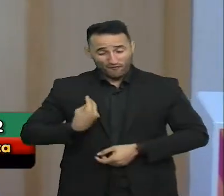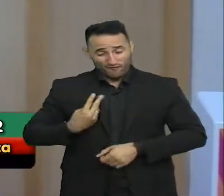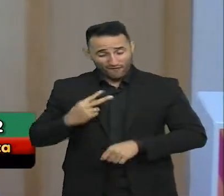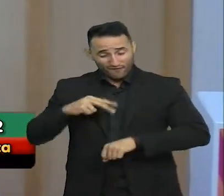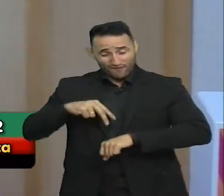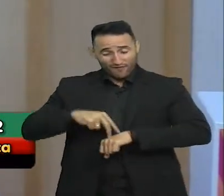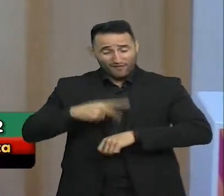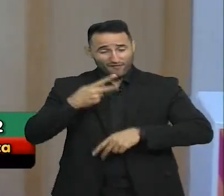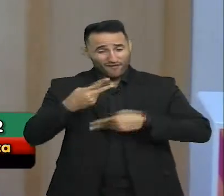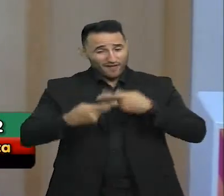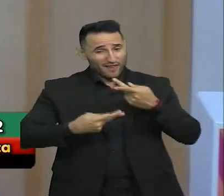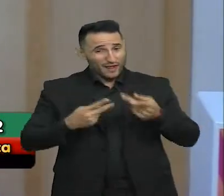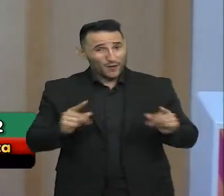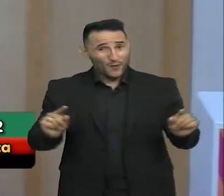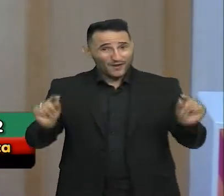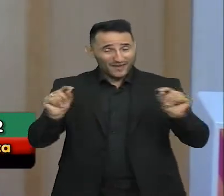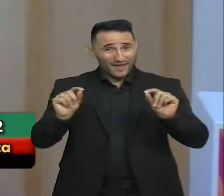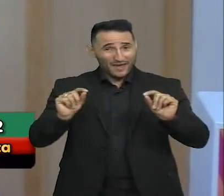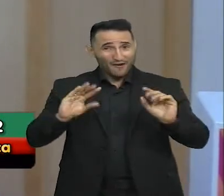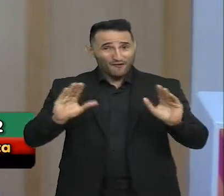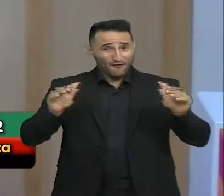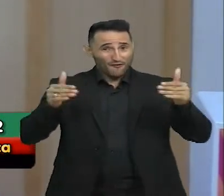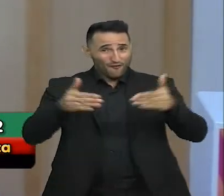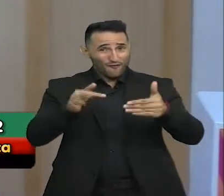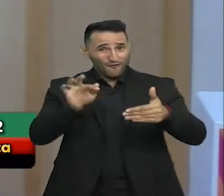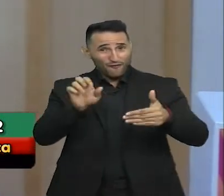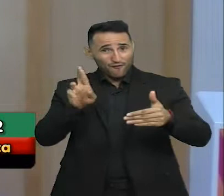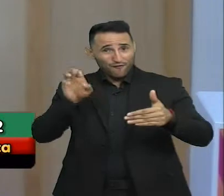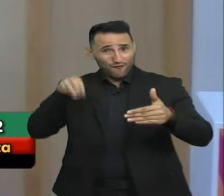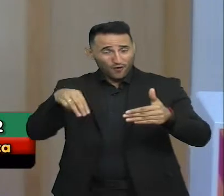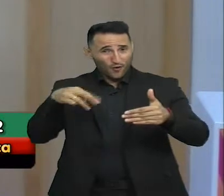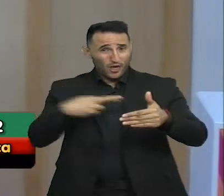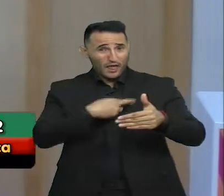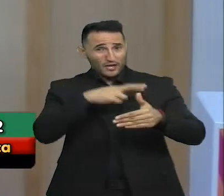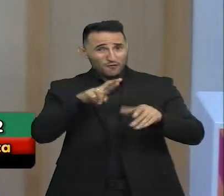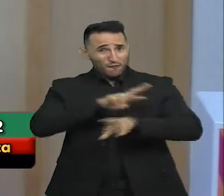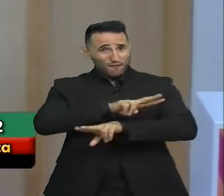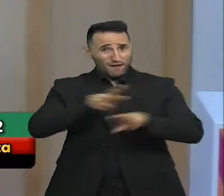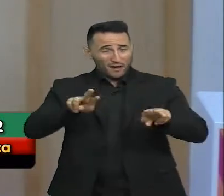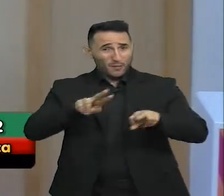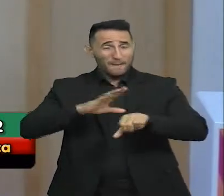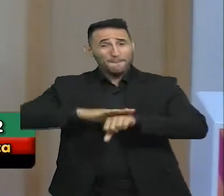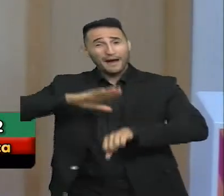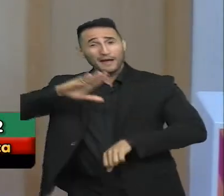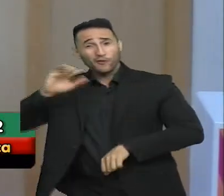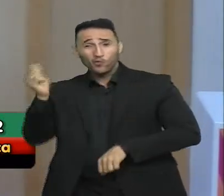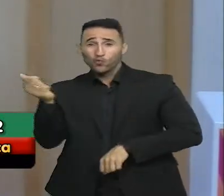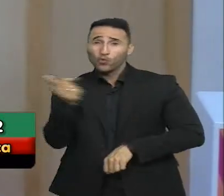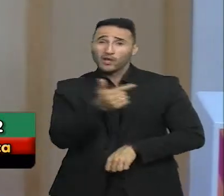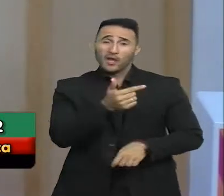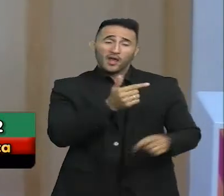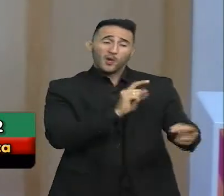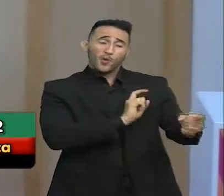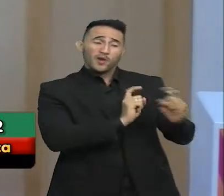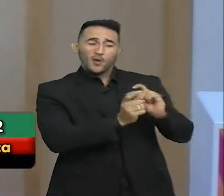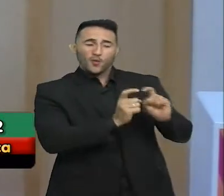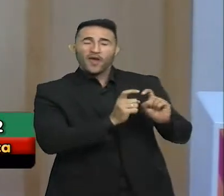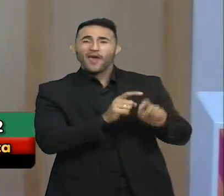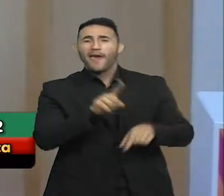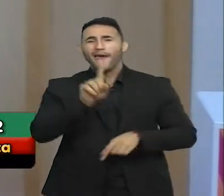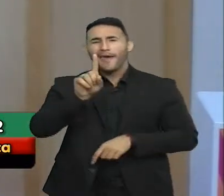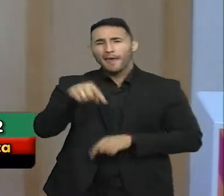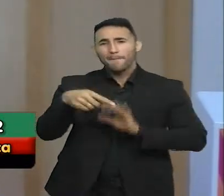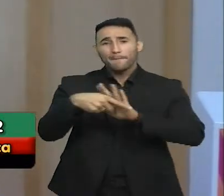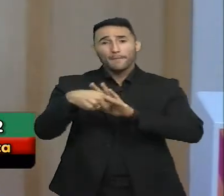que Fórum Interreligioso é muito mais do que uma reunião.